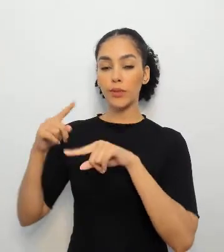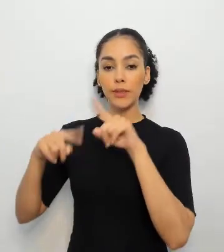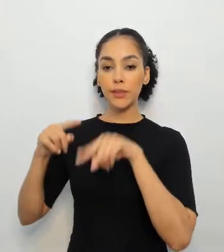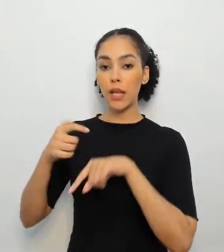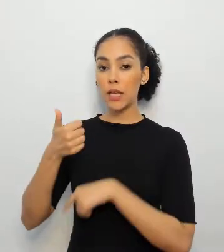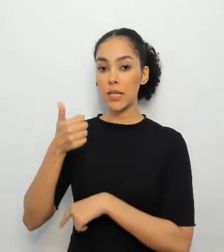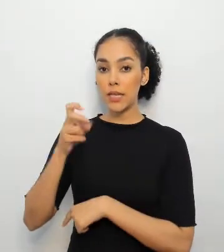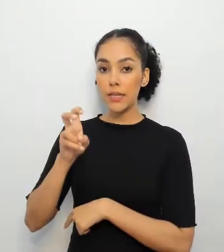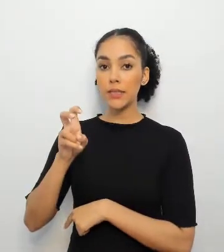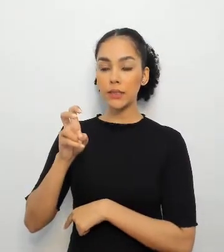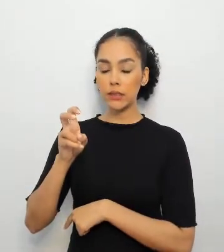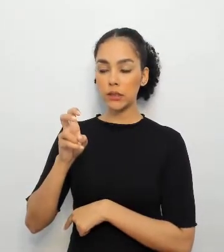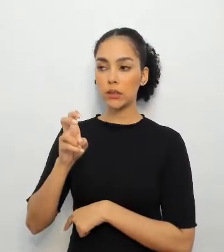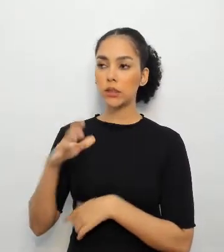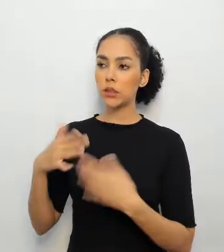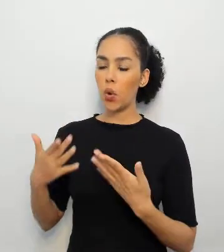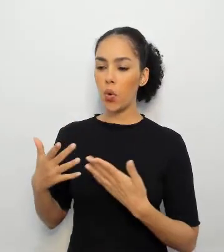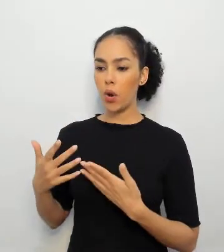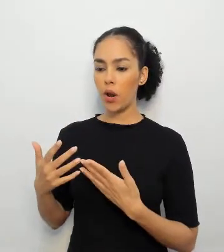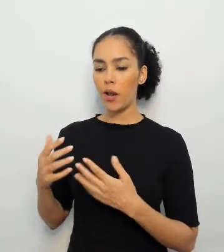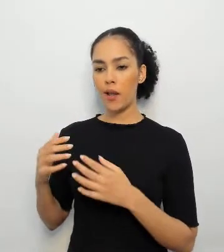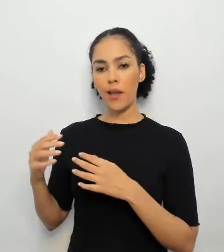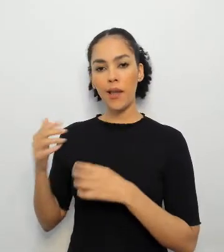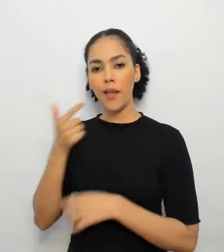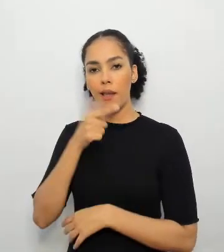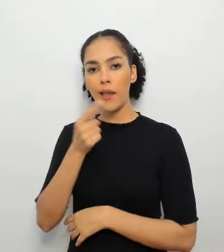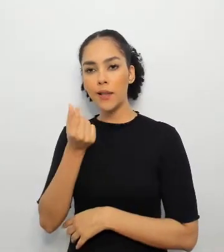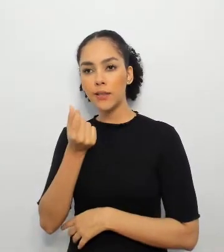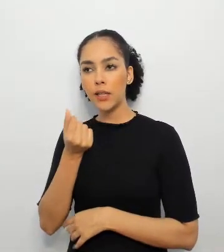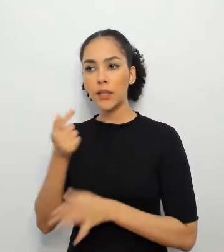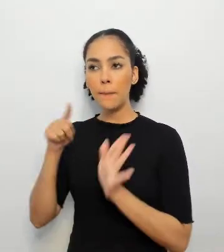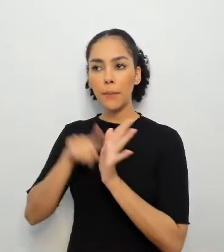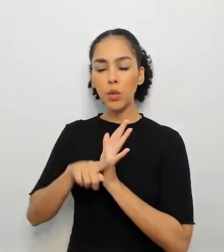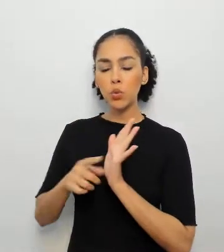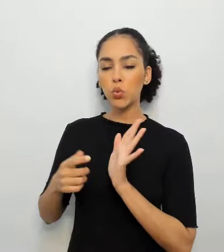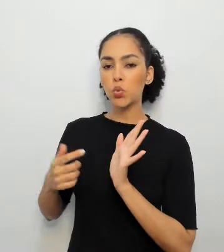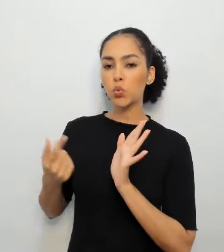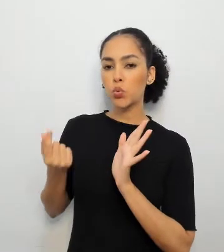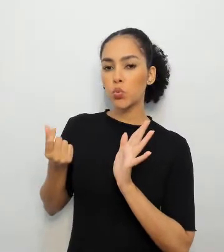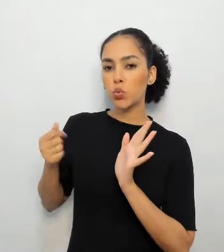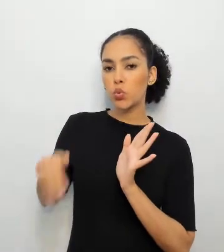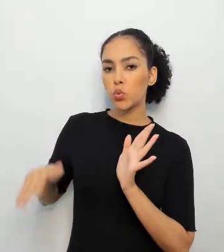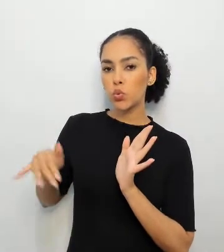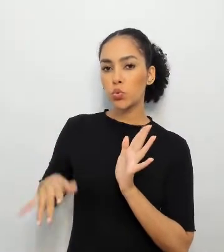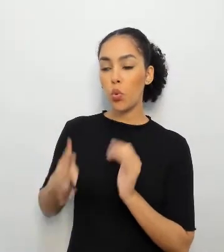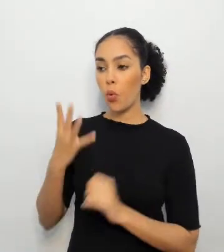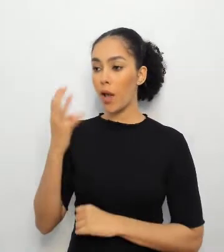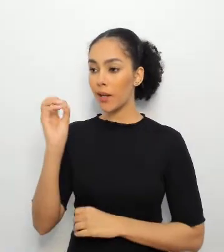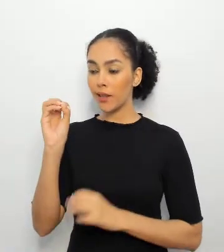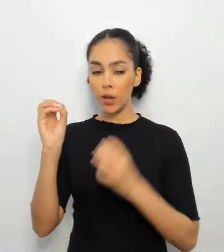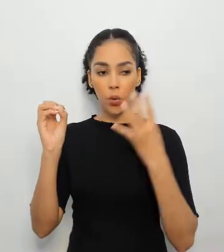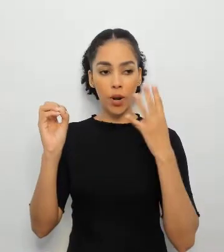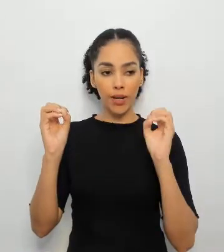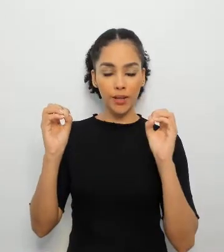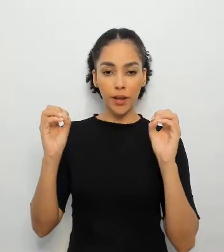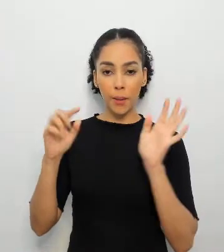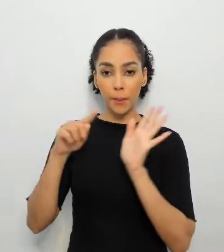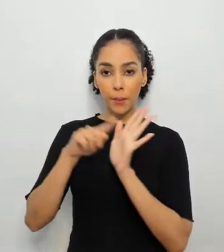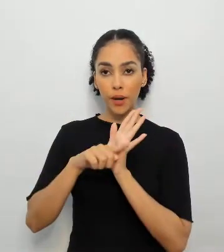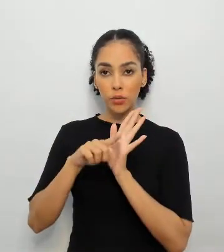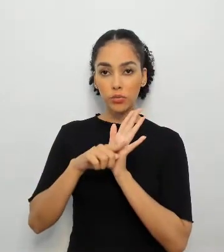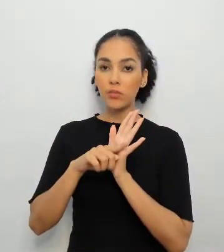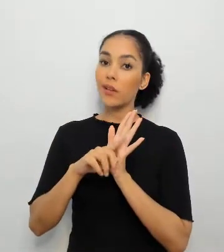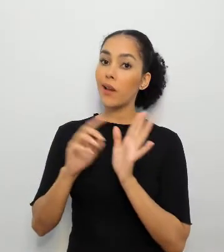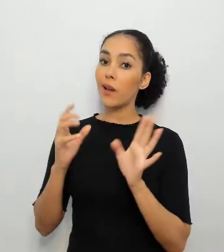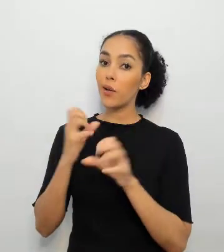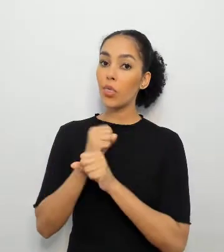deu 40, então quando você fizer receita menos custo, 40 menos 40 dá zero. Ou seja, com 15 itens